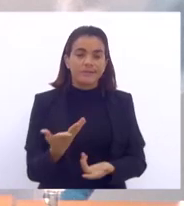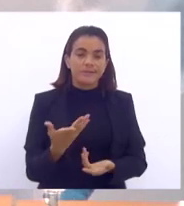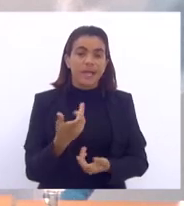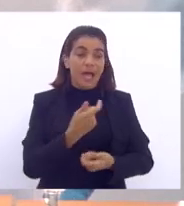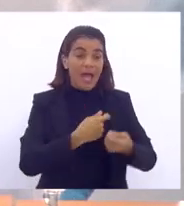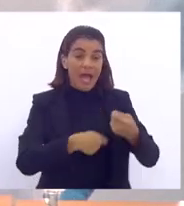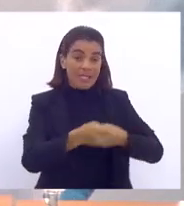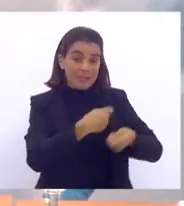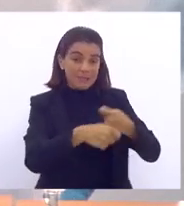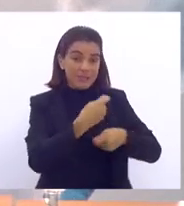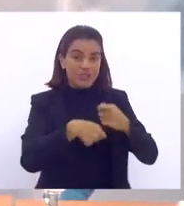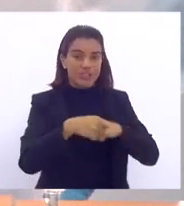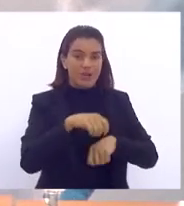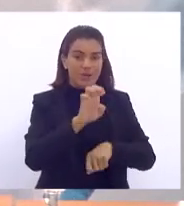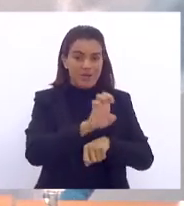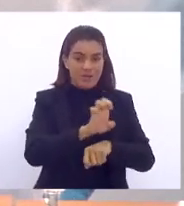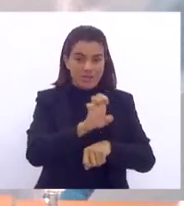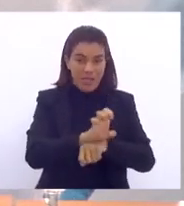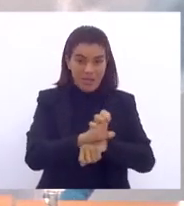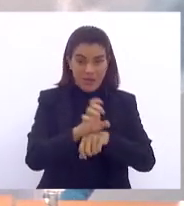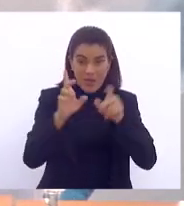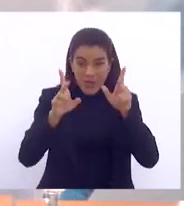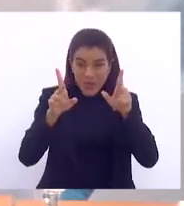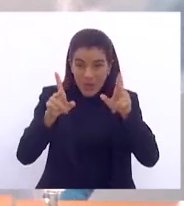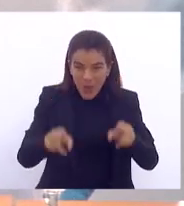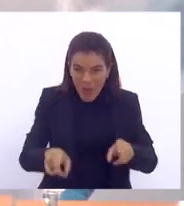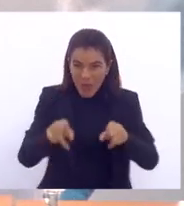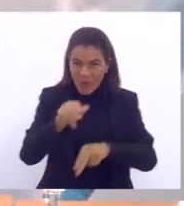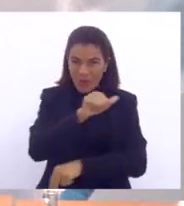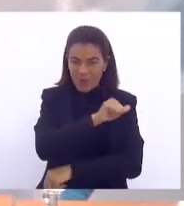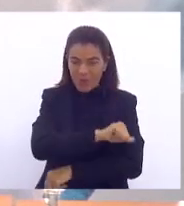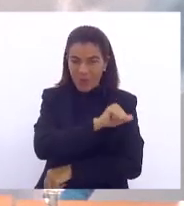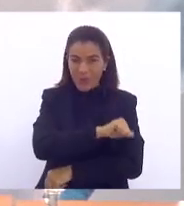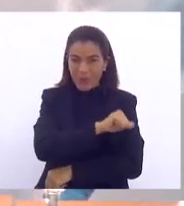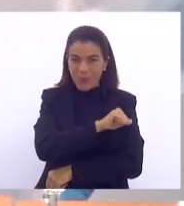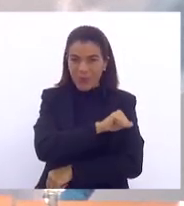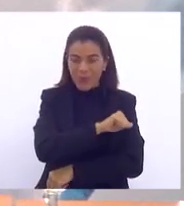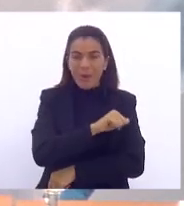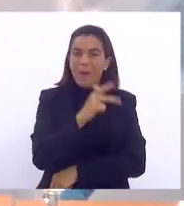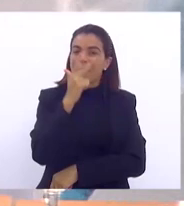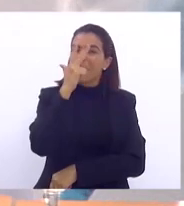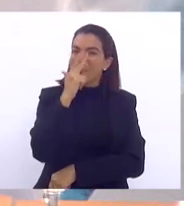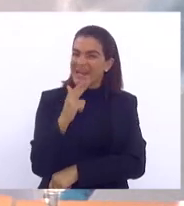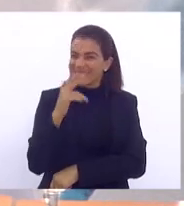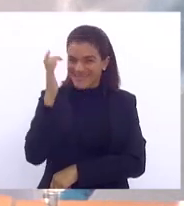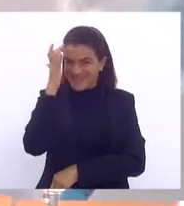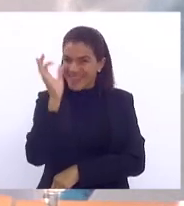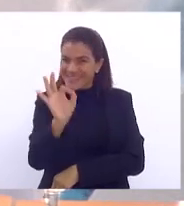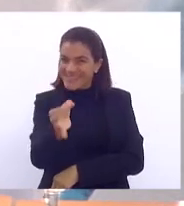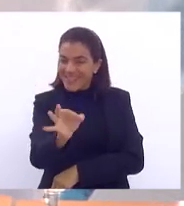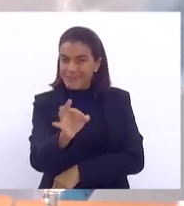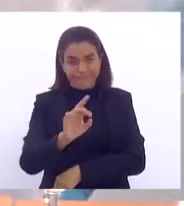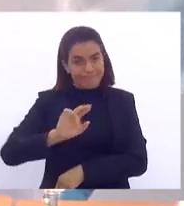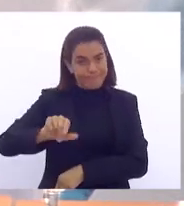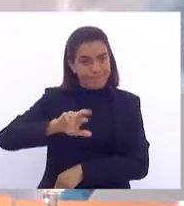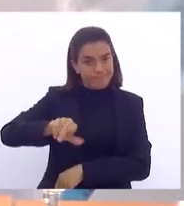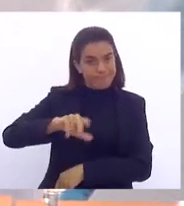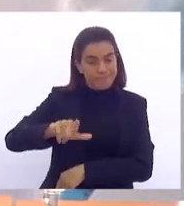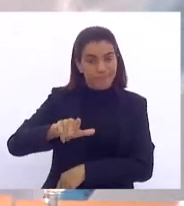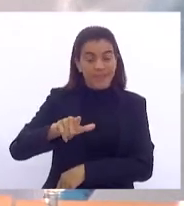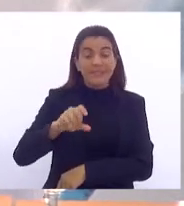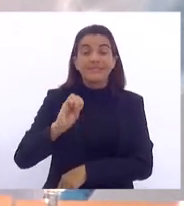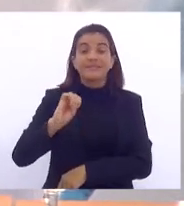estado do tamanho da envergadura que é o estado do Rio de Janeiro parece fácil mas não é se a gente toma uma posição